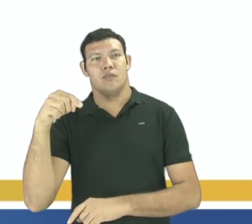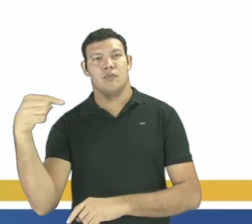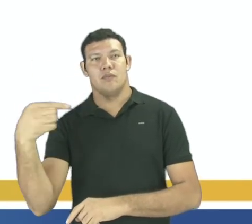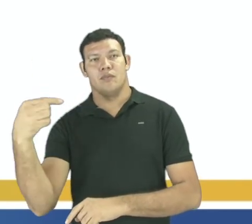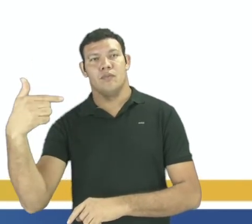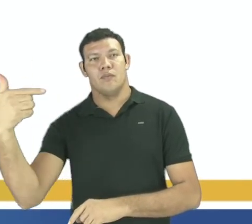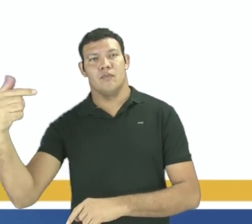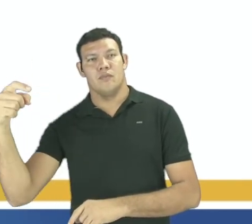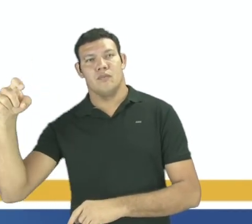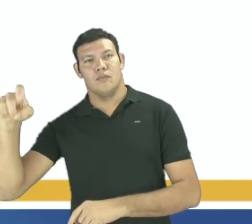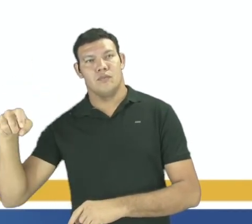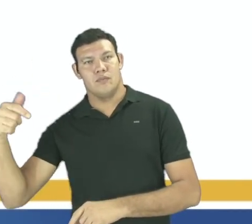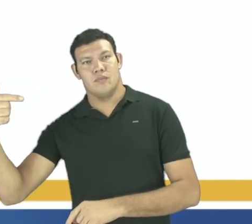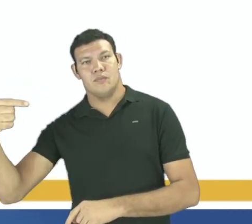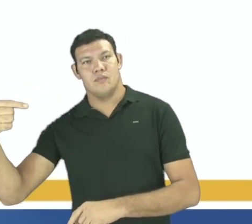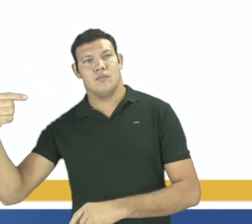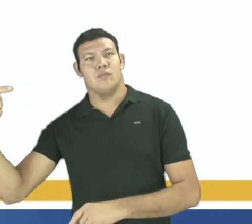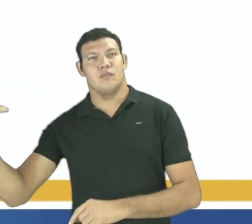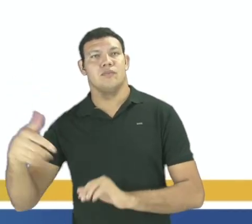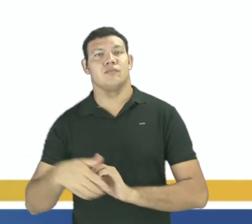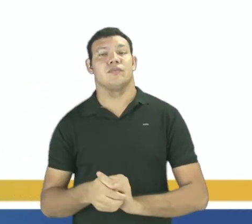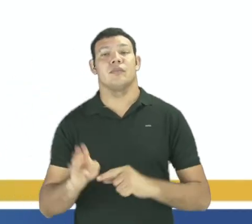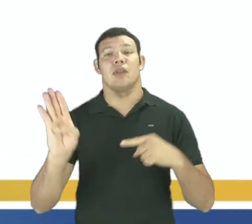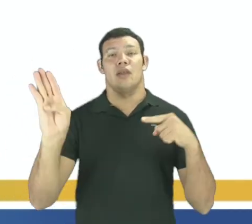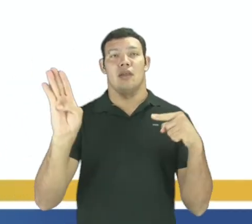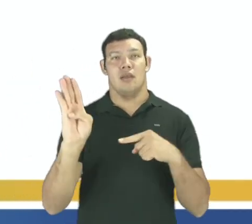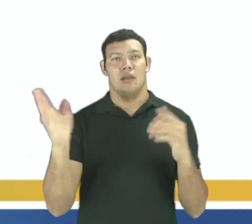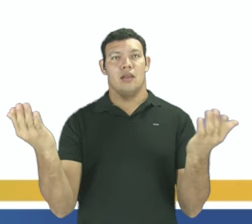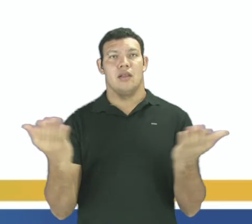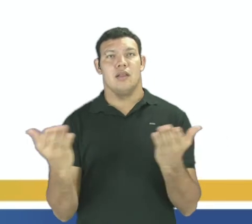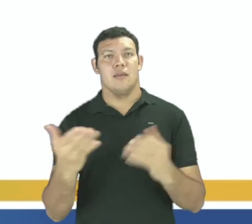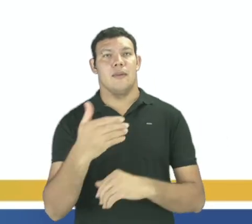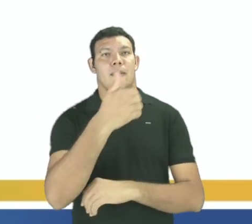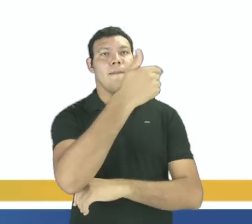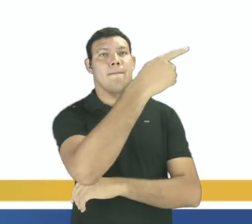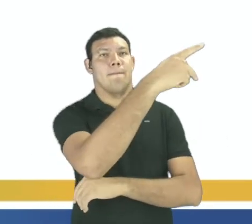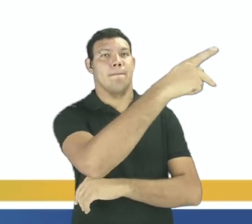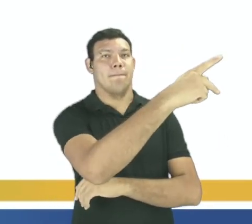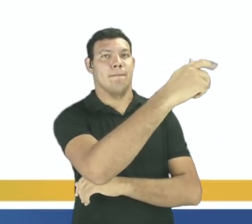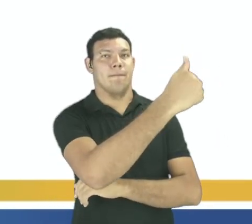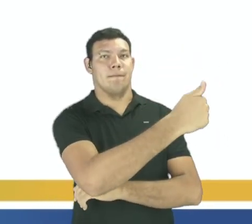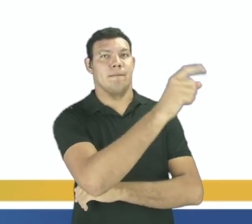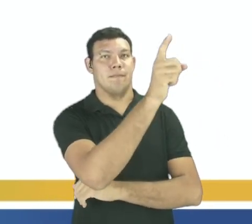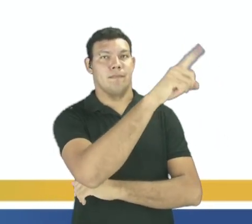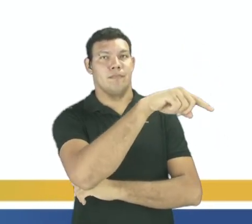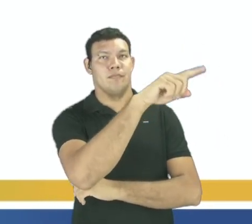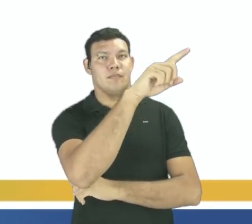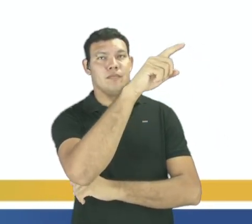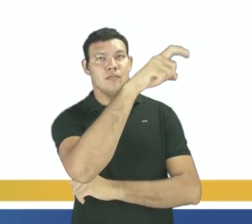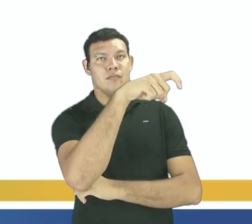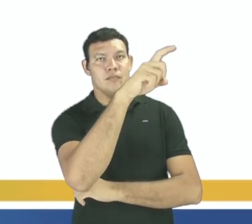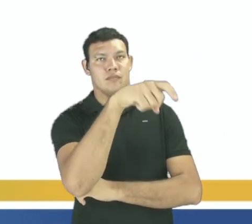nós temos a P1 de x mais P3 de x menos P2 de x.